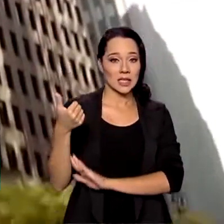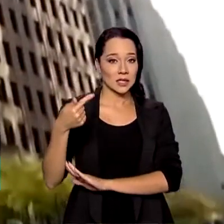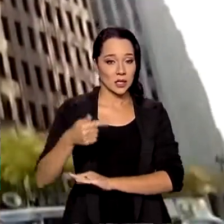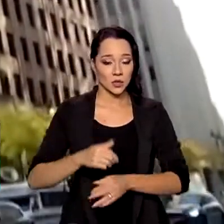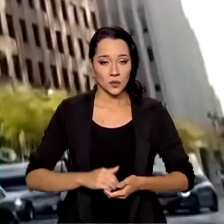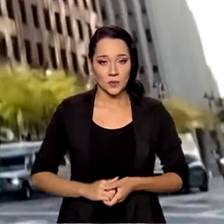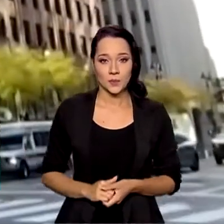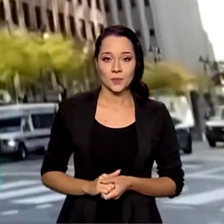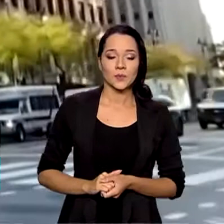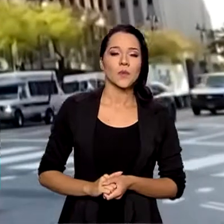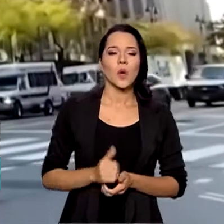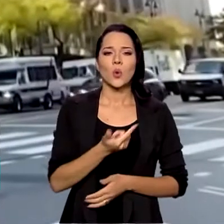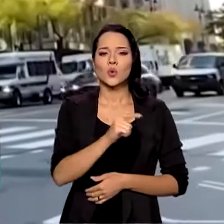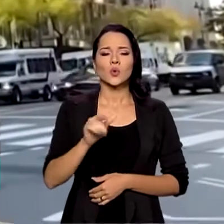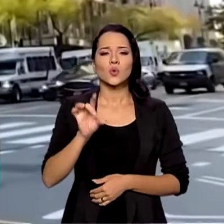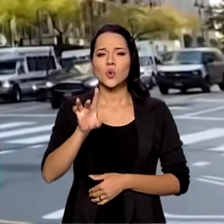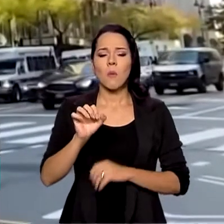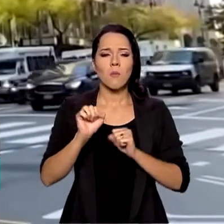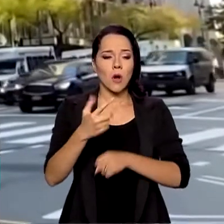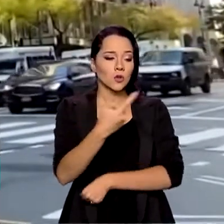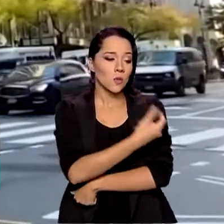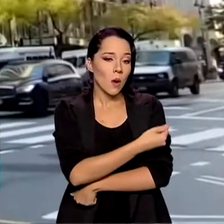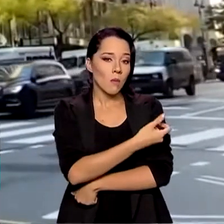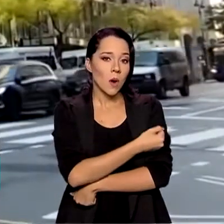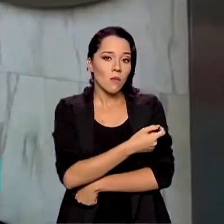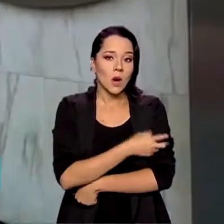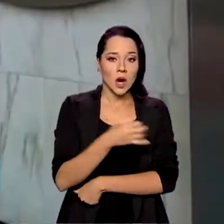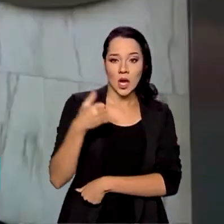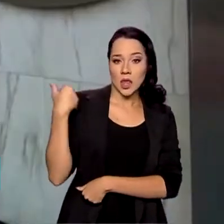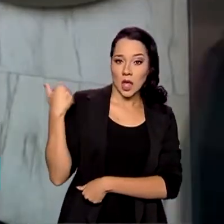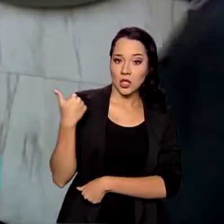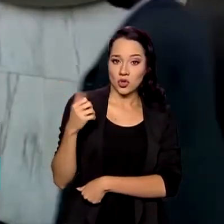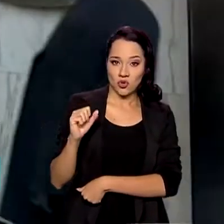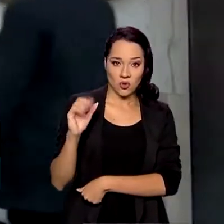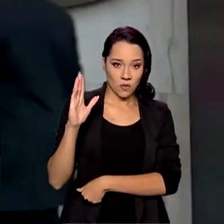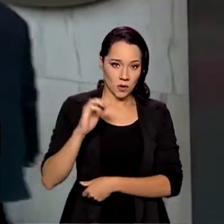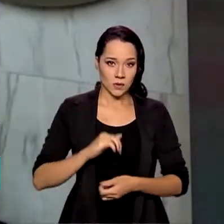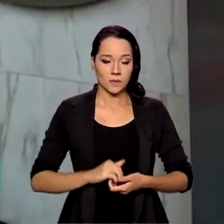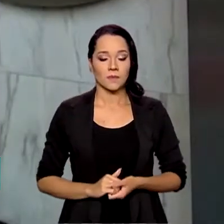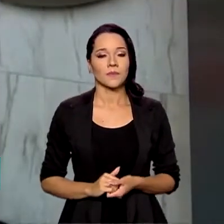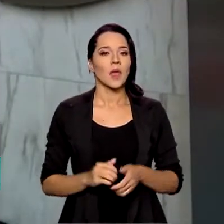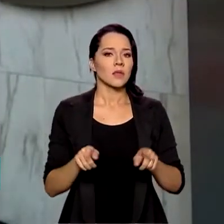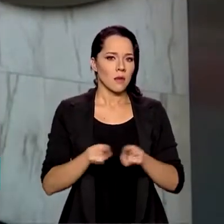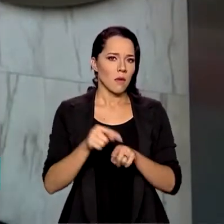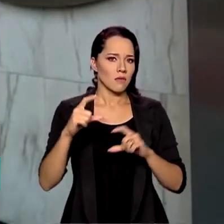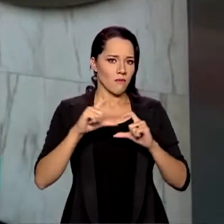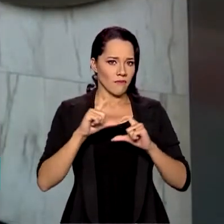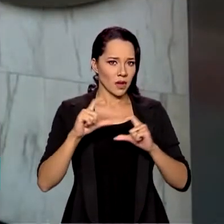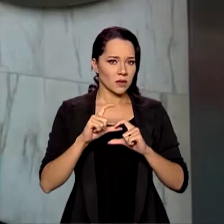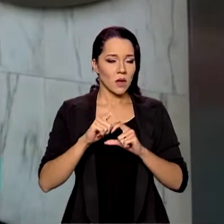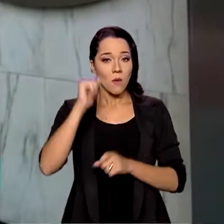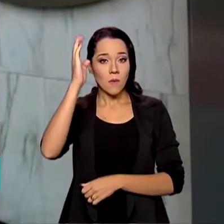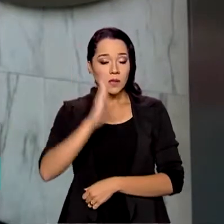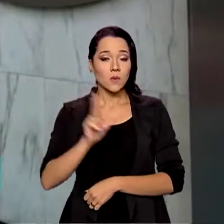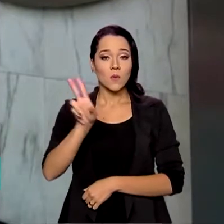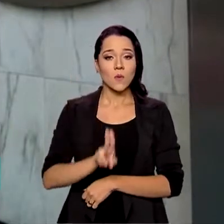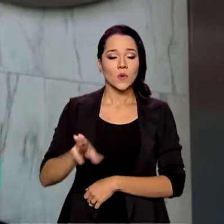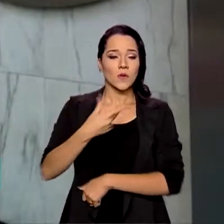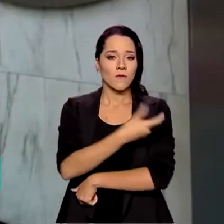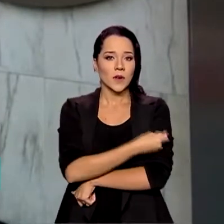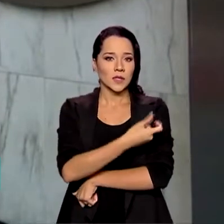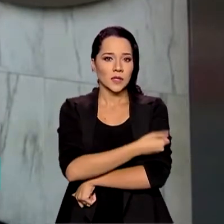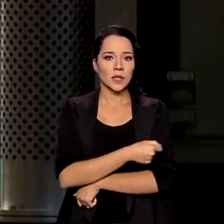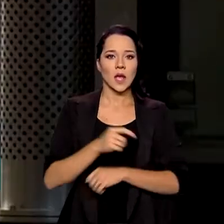anos. Os demais só podem ser aplicados em maiores de 18. Além da Pfizer, o Brasil utiliza os